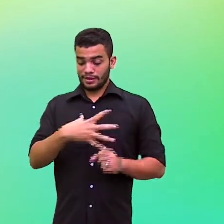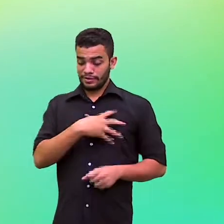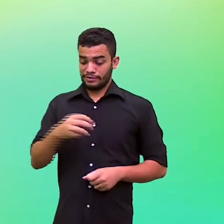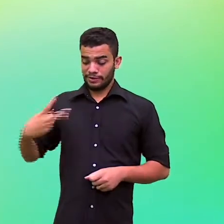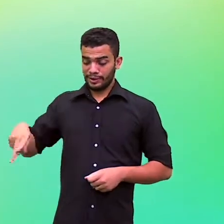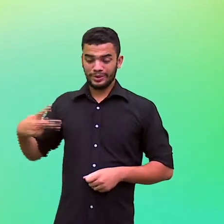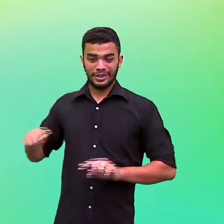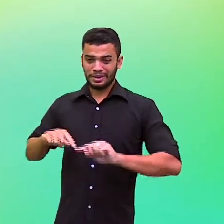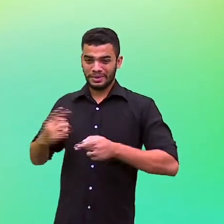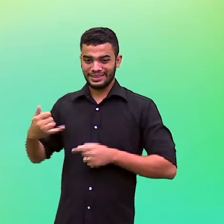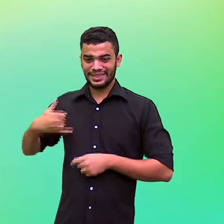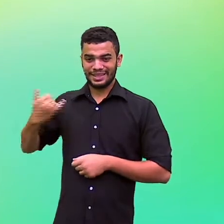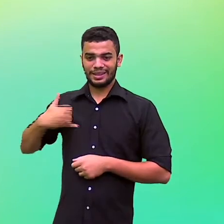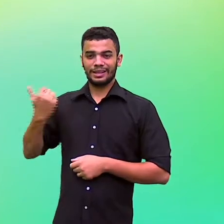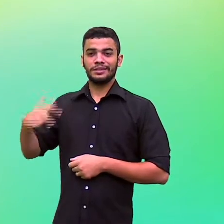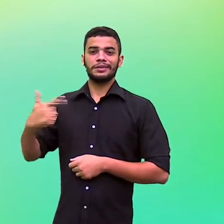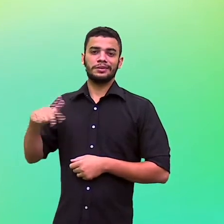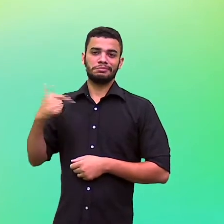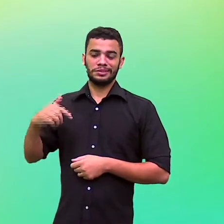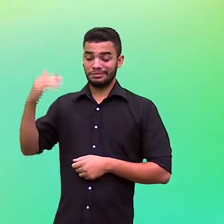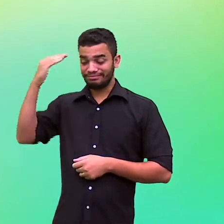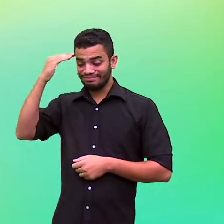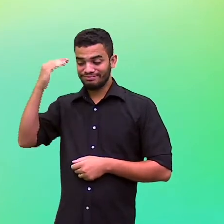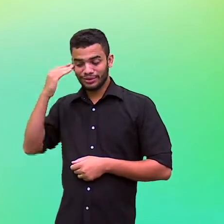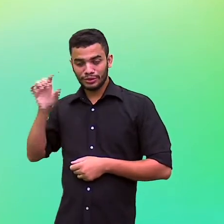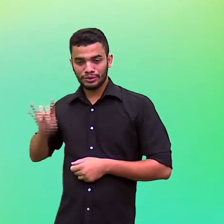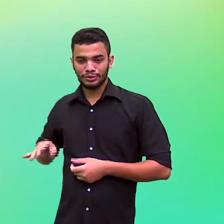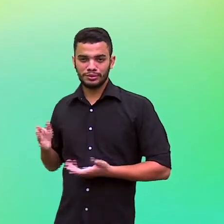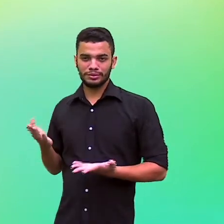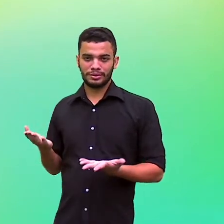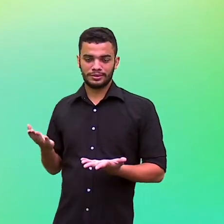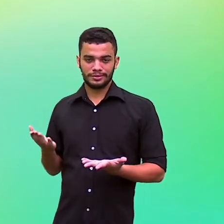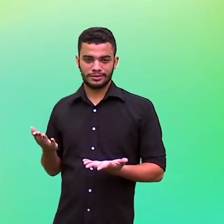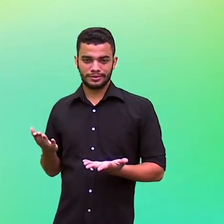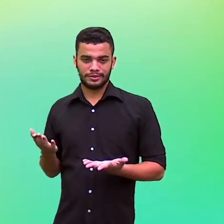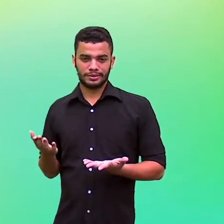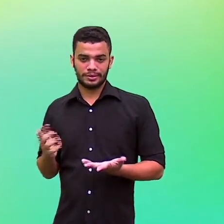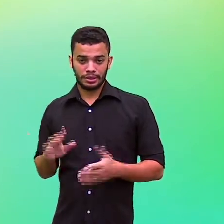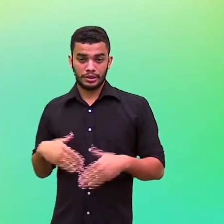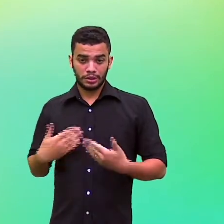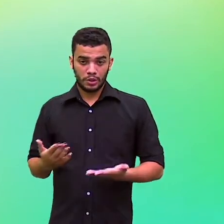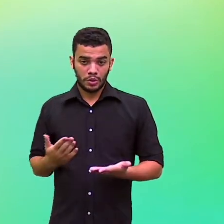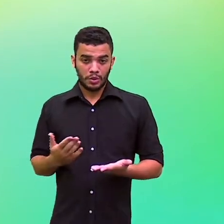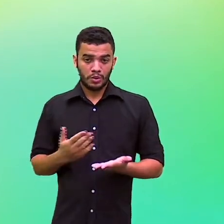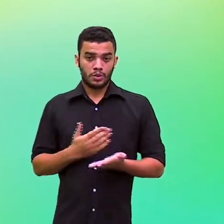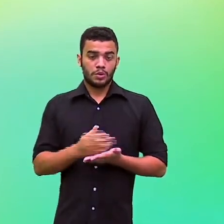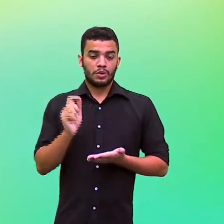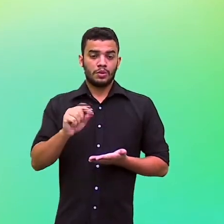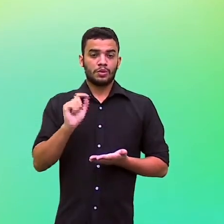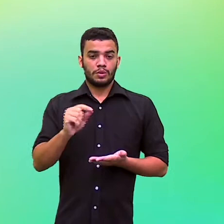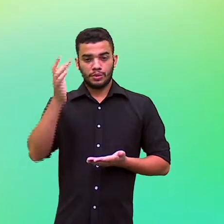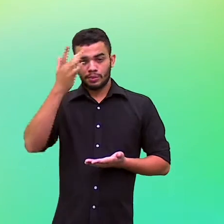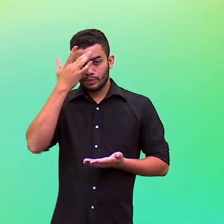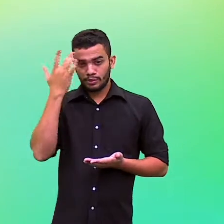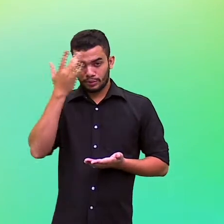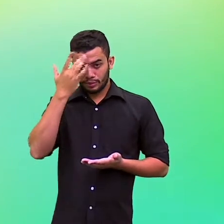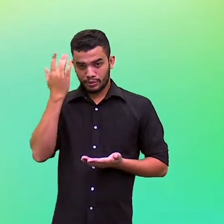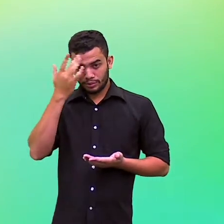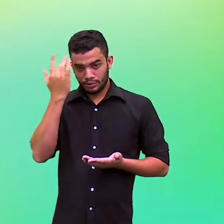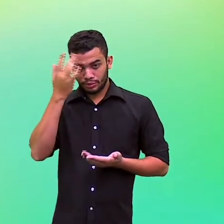Enquanto Dom Pedro II crescia, os membros do Congresso escolhiam os regentes,